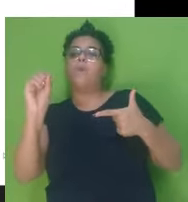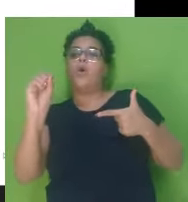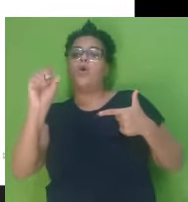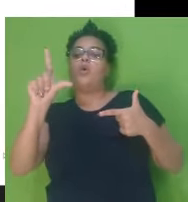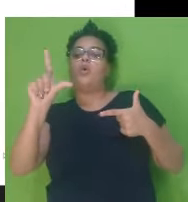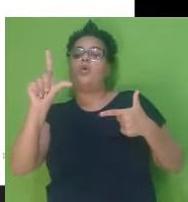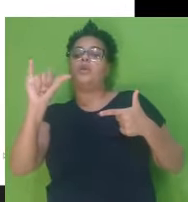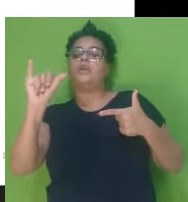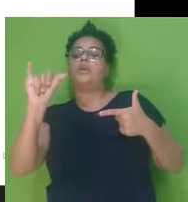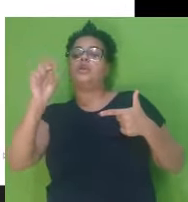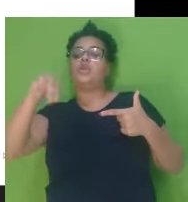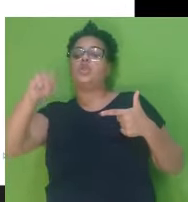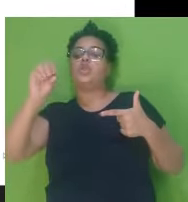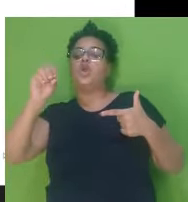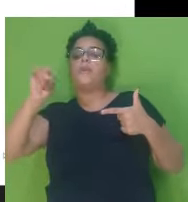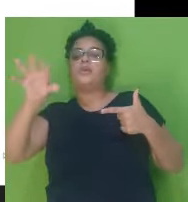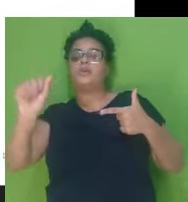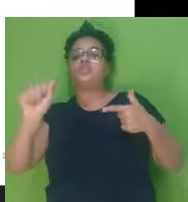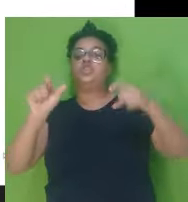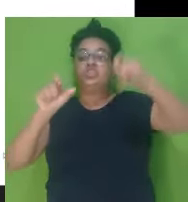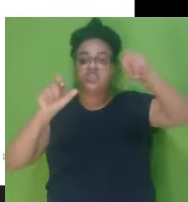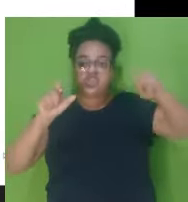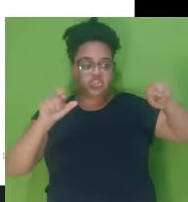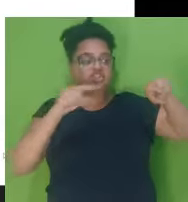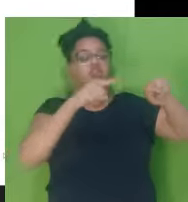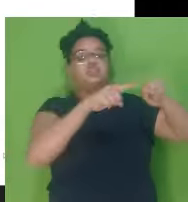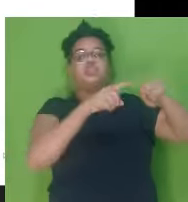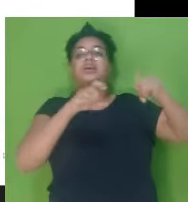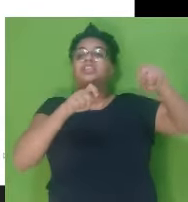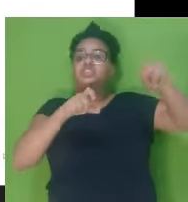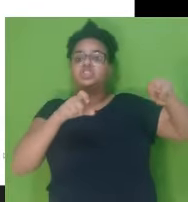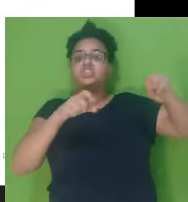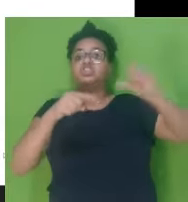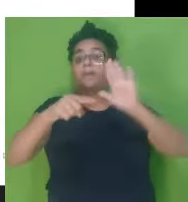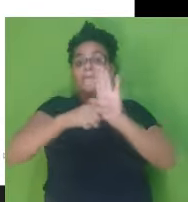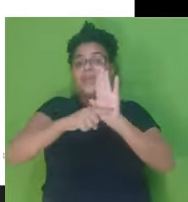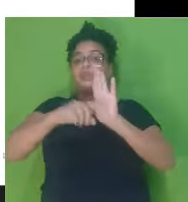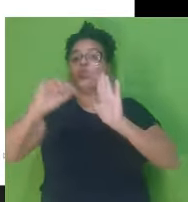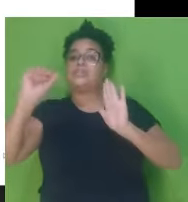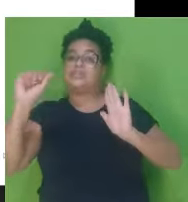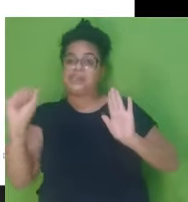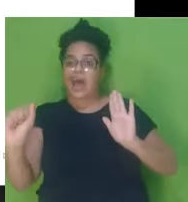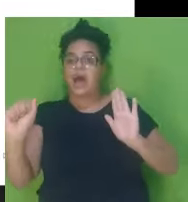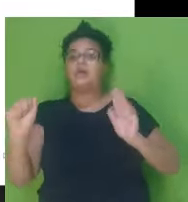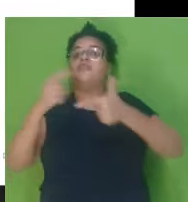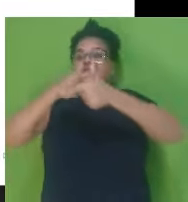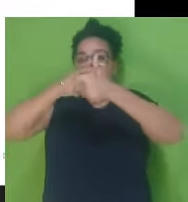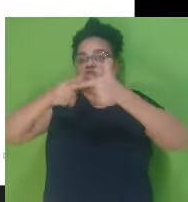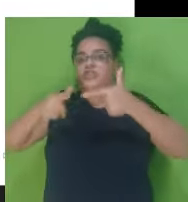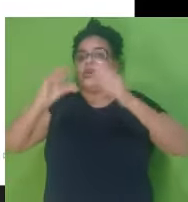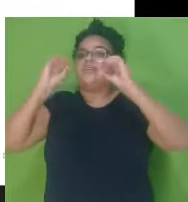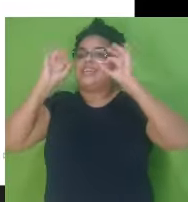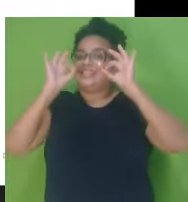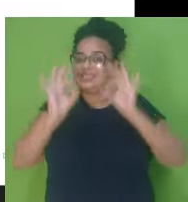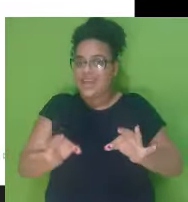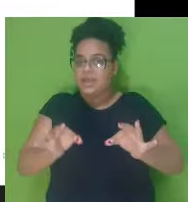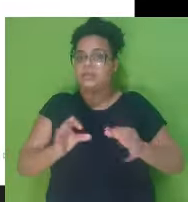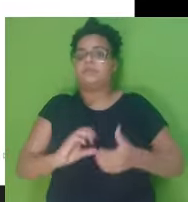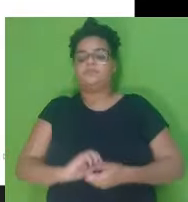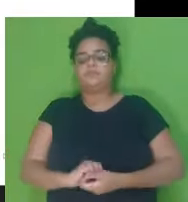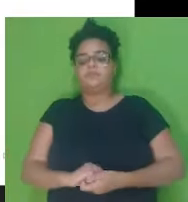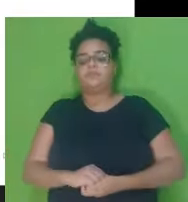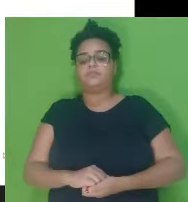de x pelo polinômio x menos a, essa divisão vai ser exata.